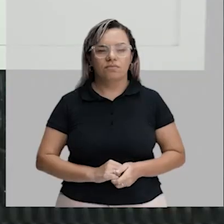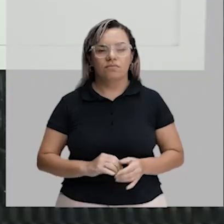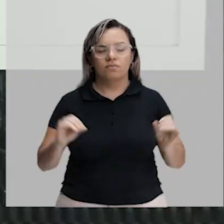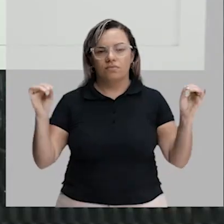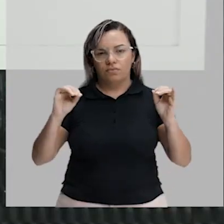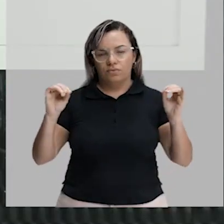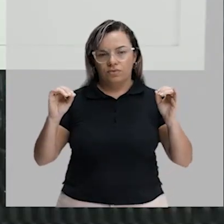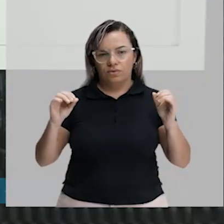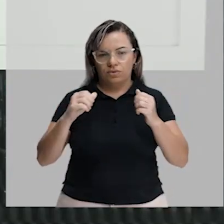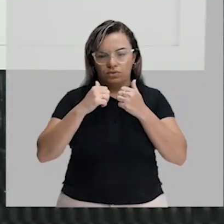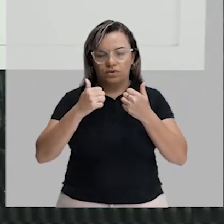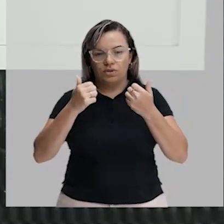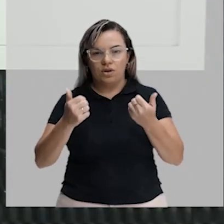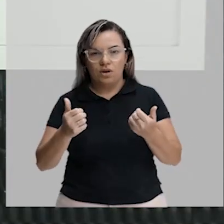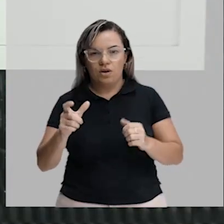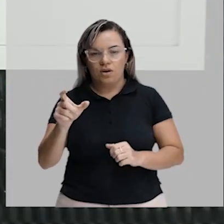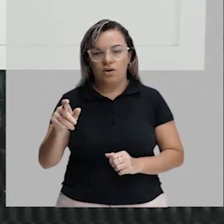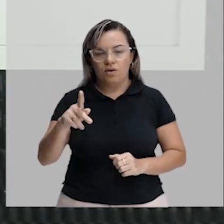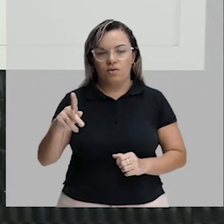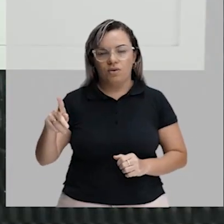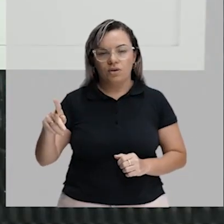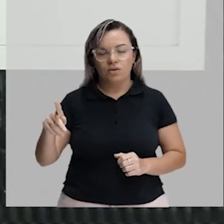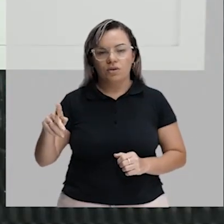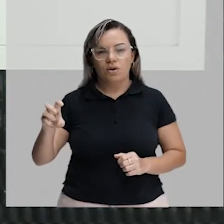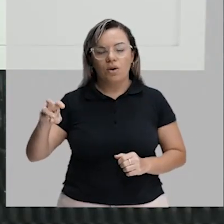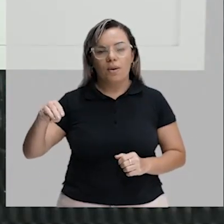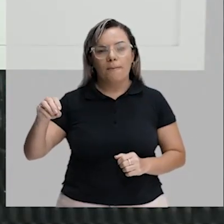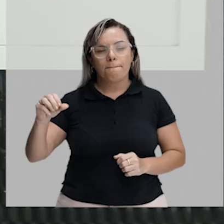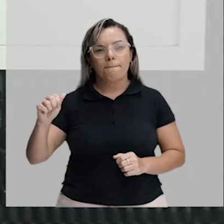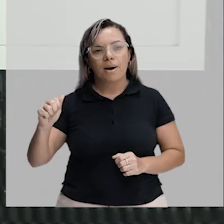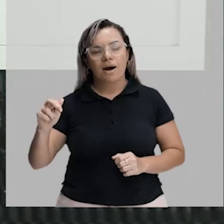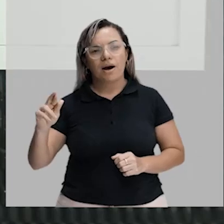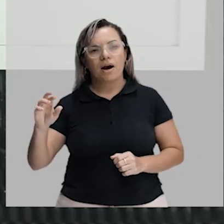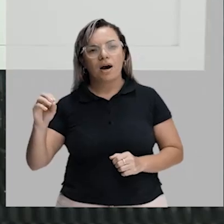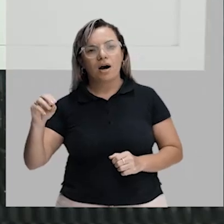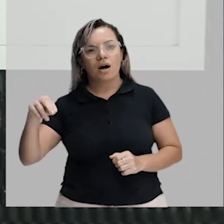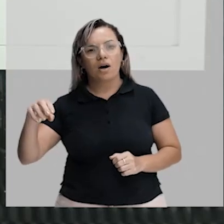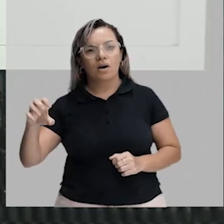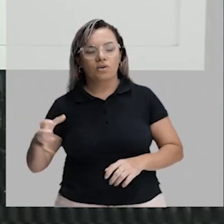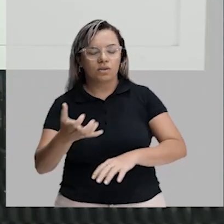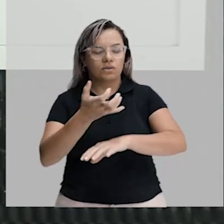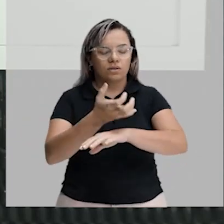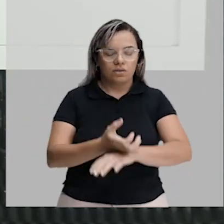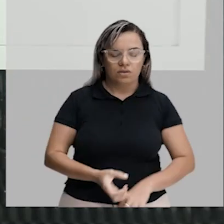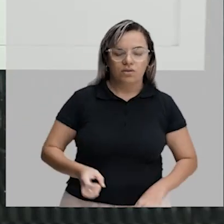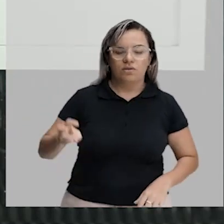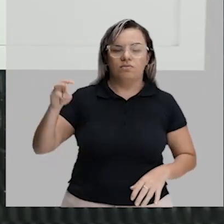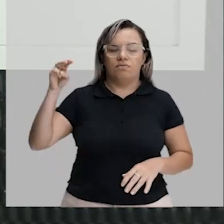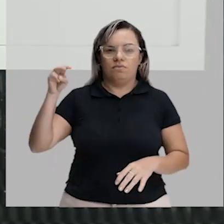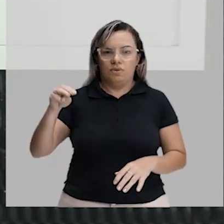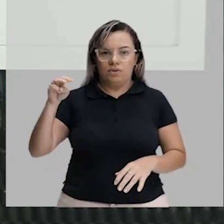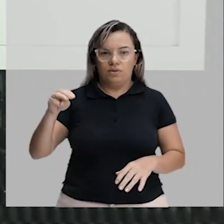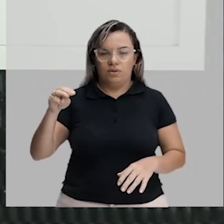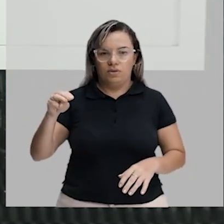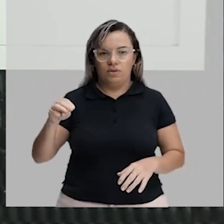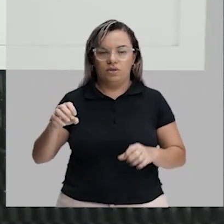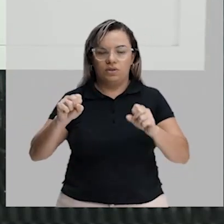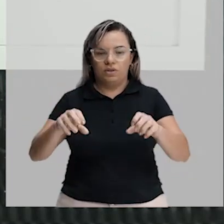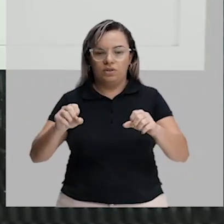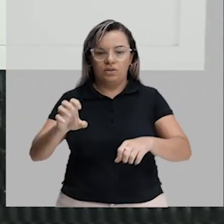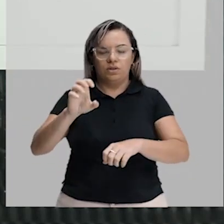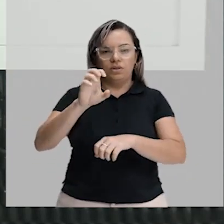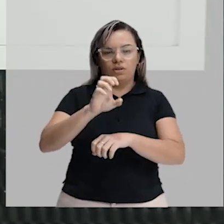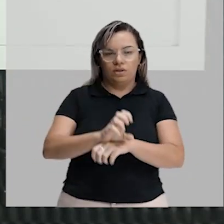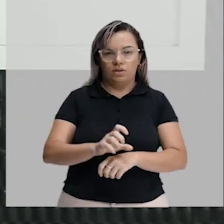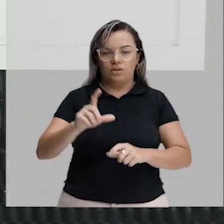Olá pessoal, aqui é o professor Maroni Beckman, professor de matemática da Rede Estadual de Ensino do Maranhão. Mais uma vez aqui com vocês na TV